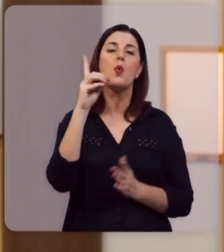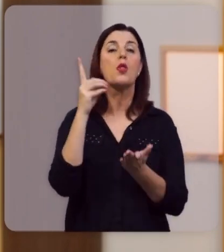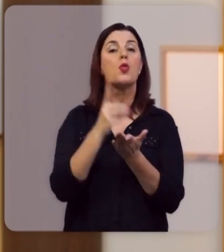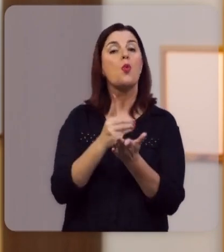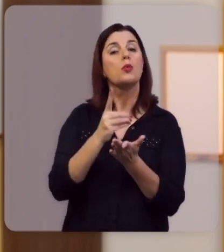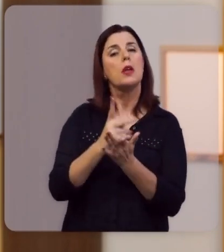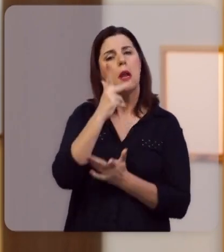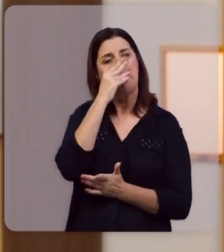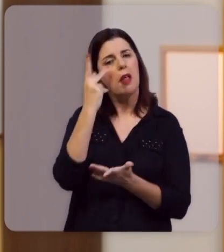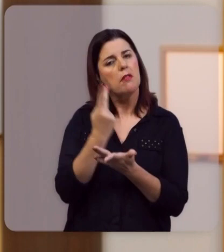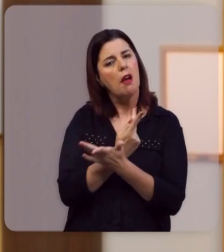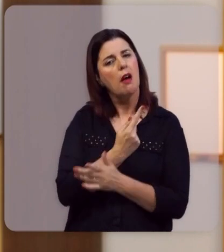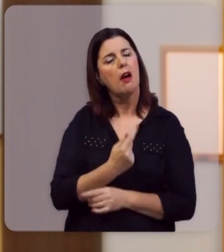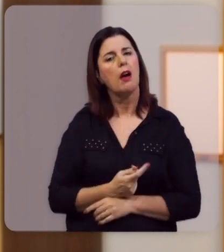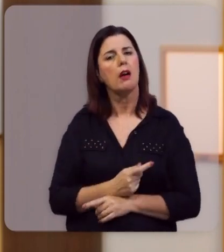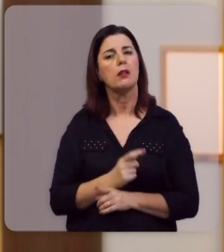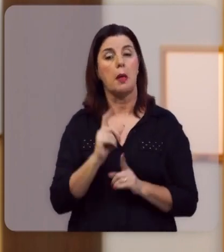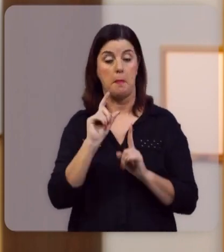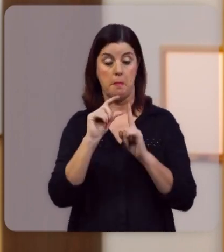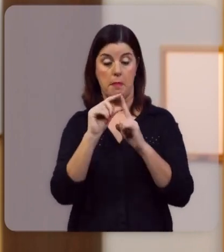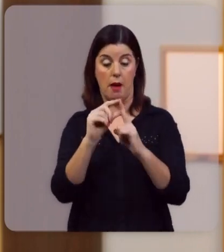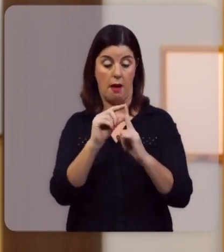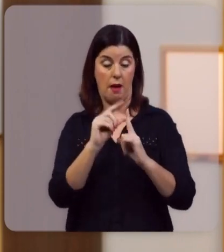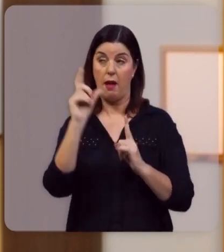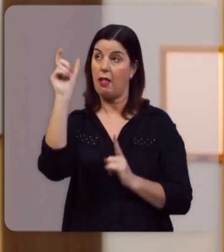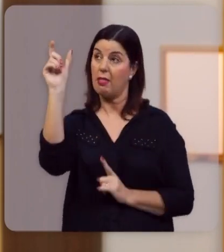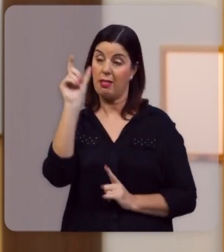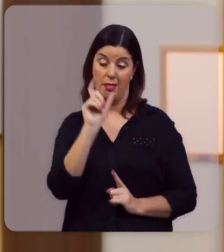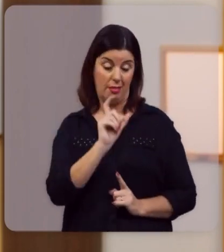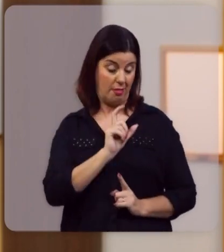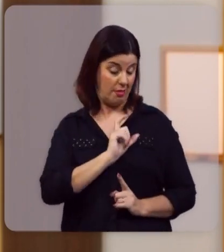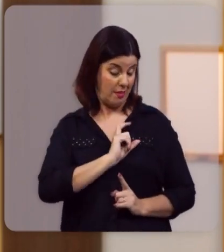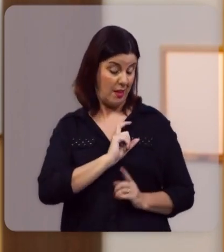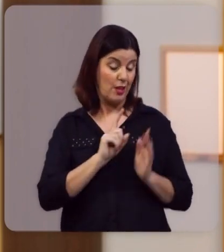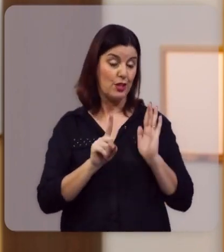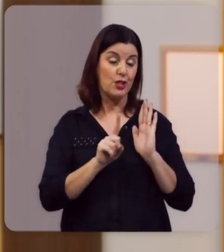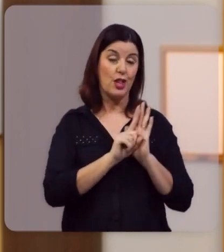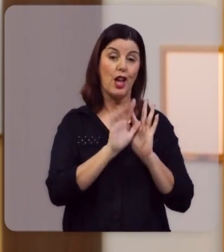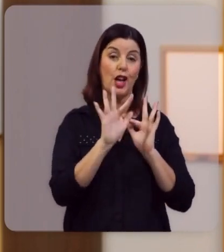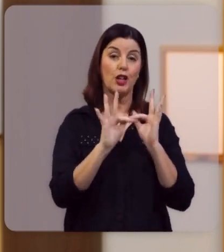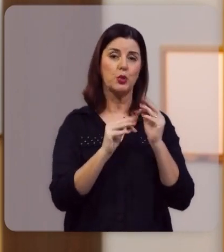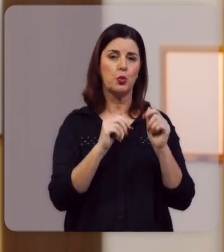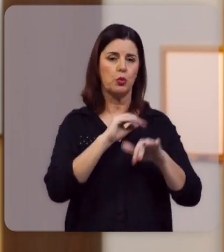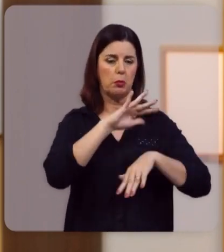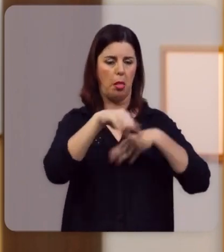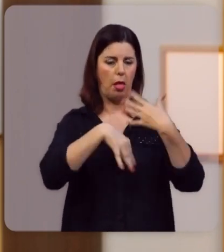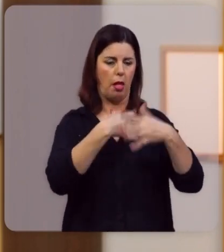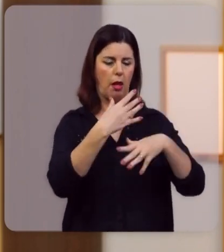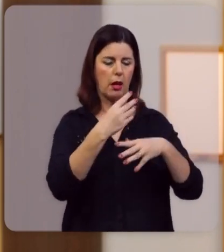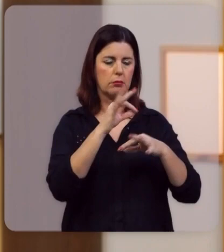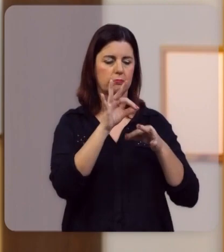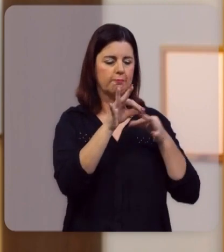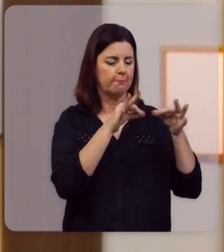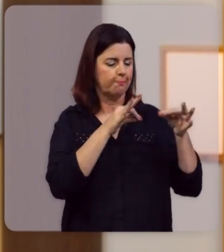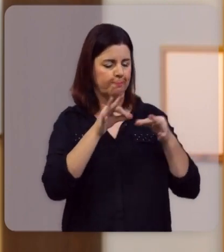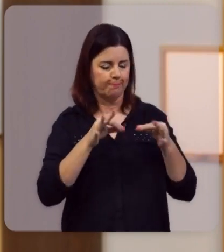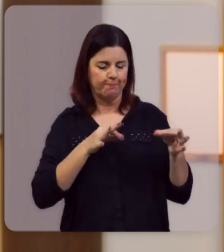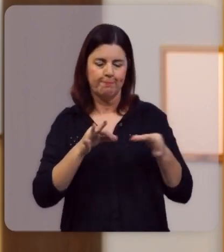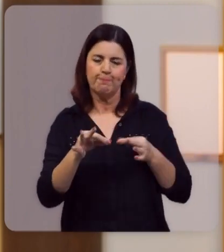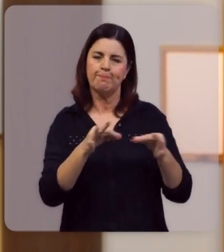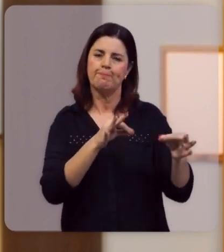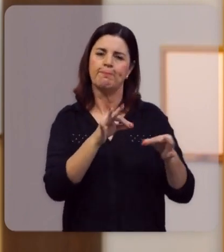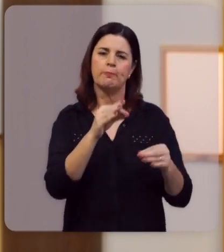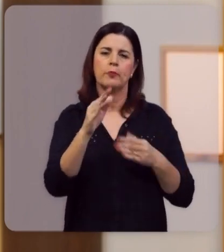Suas doutrinas? Quando a palavra de Deus chega, tudo que está fora do lugar precisa ser colocado no lugar.